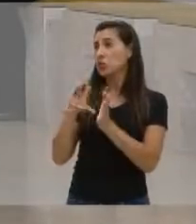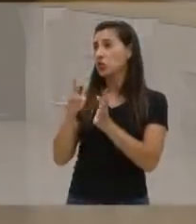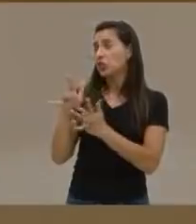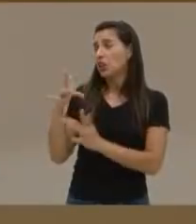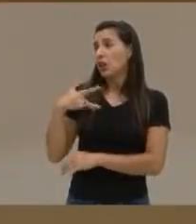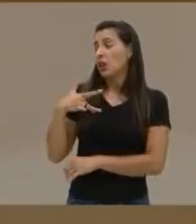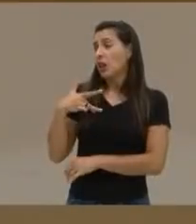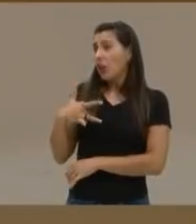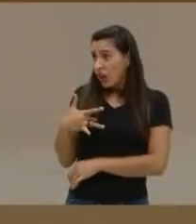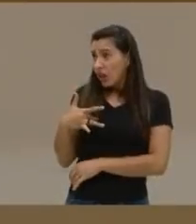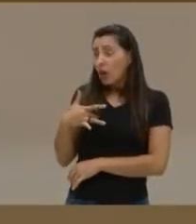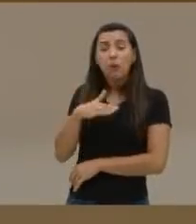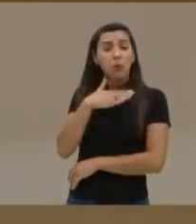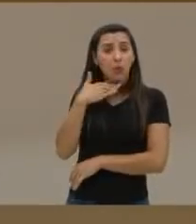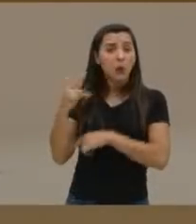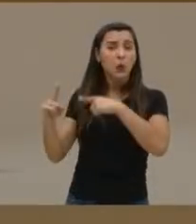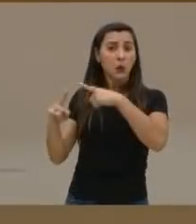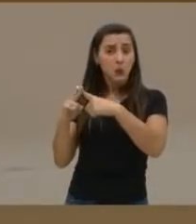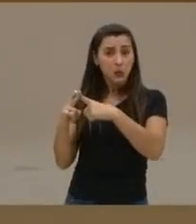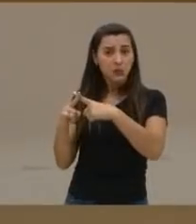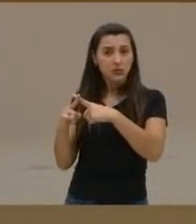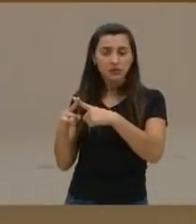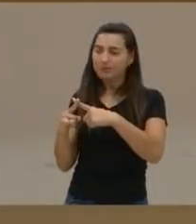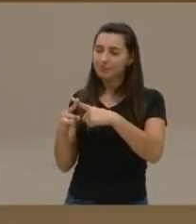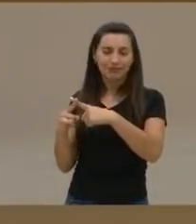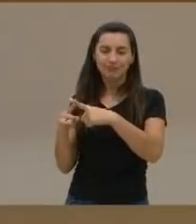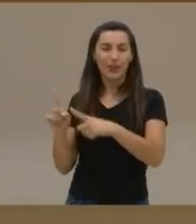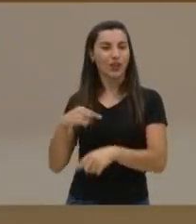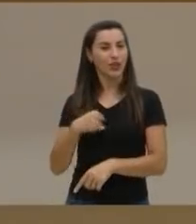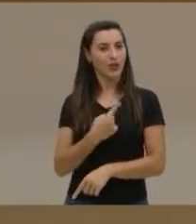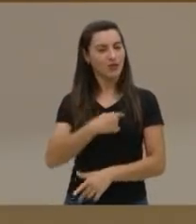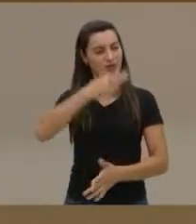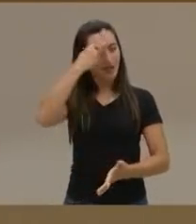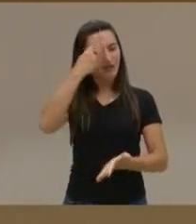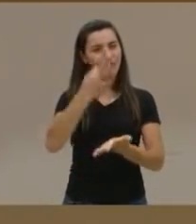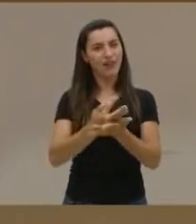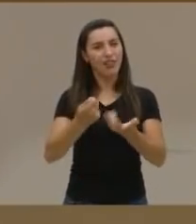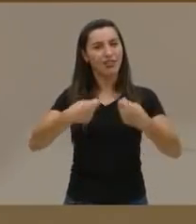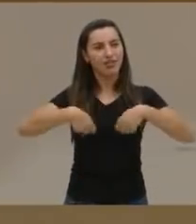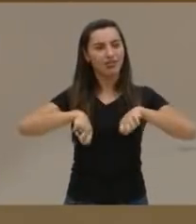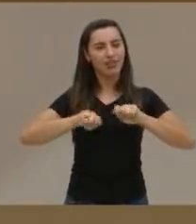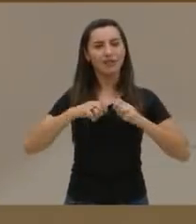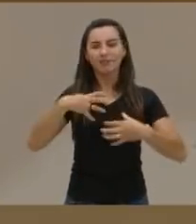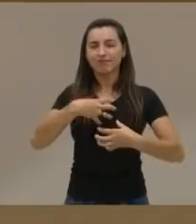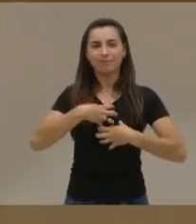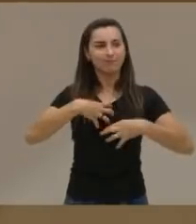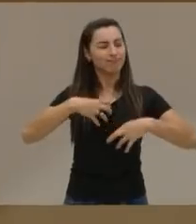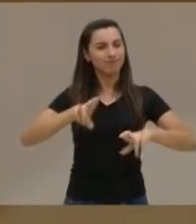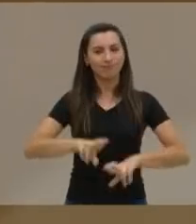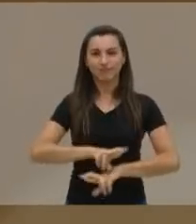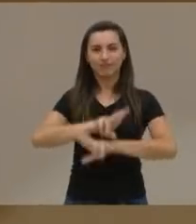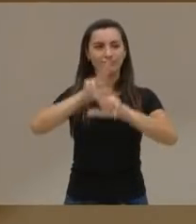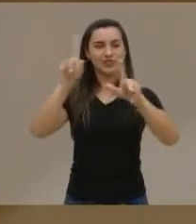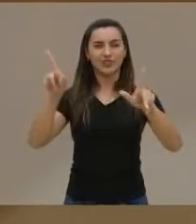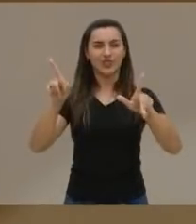dois ladrões. Mas a nossa fé faz vê-lo diferente.